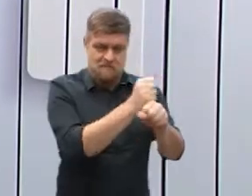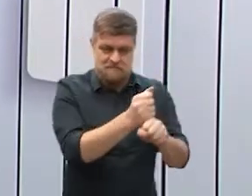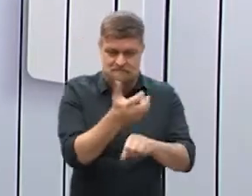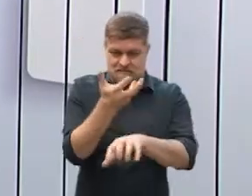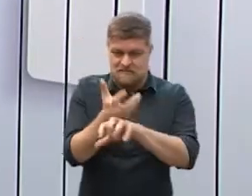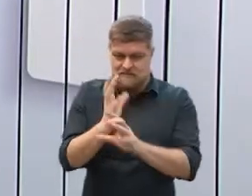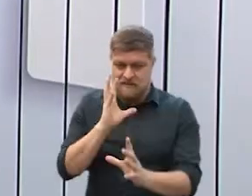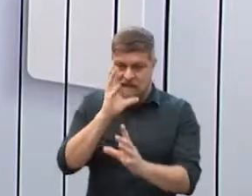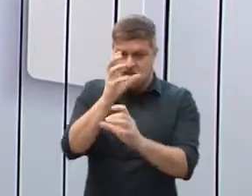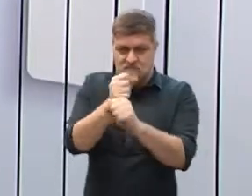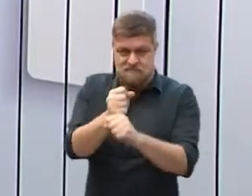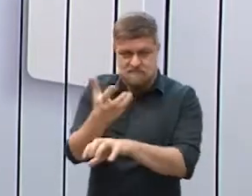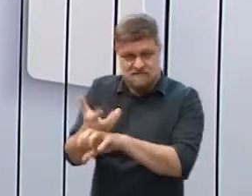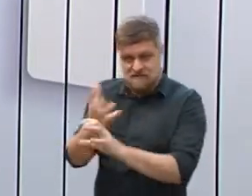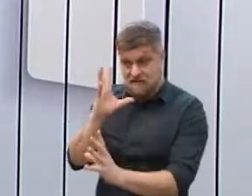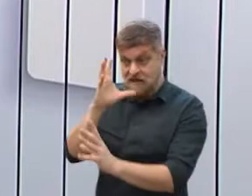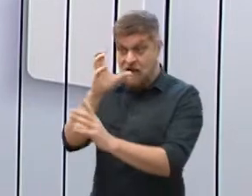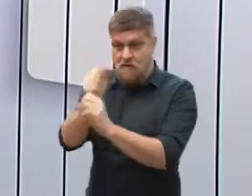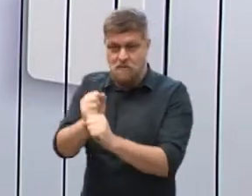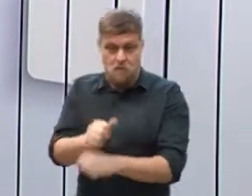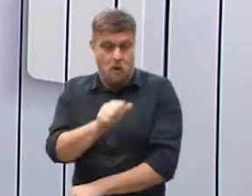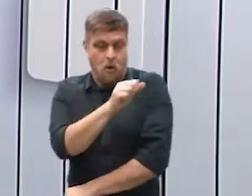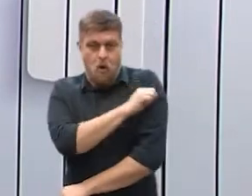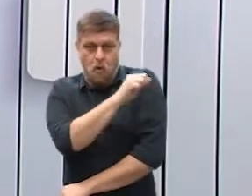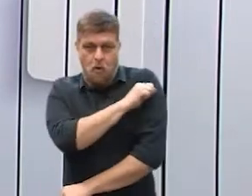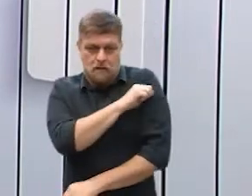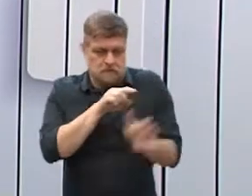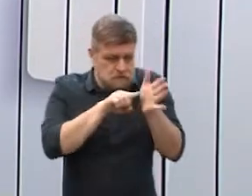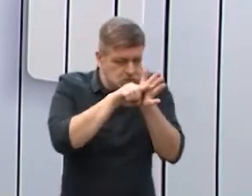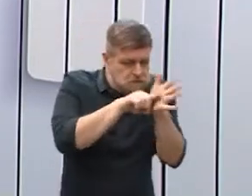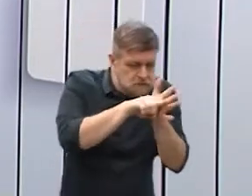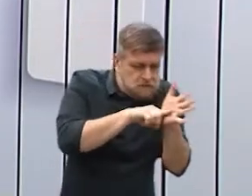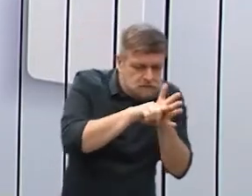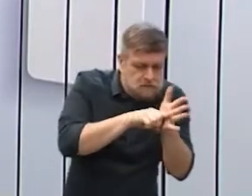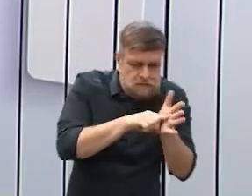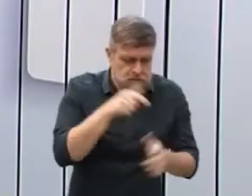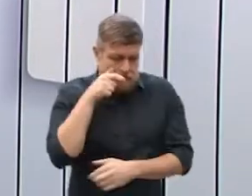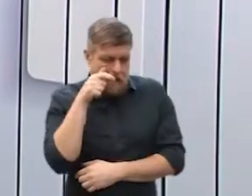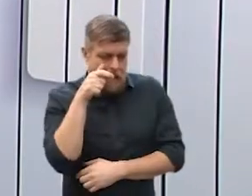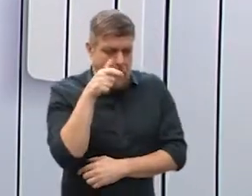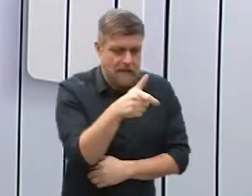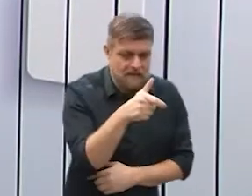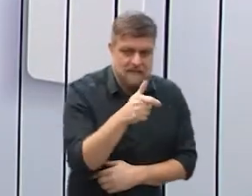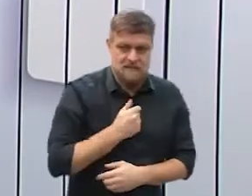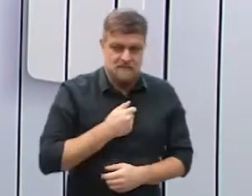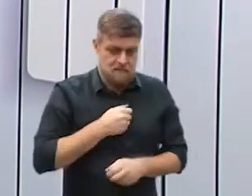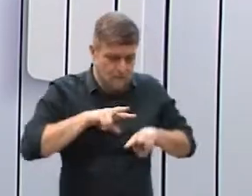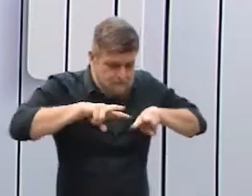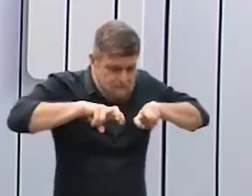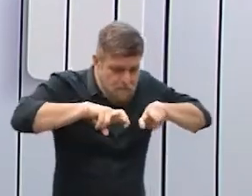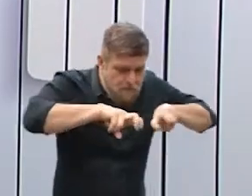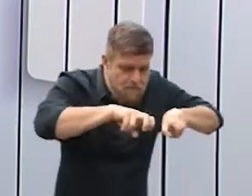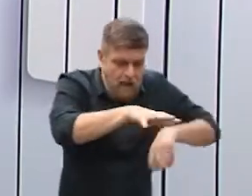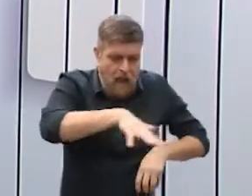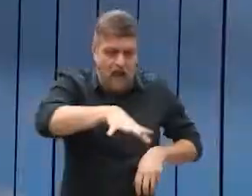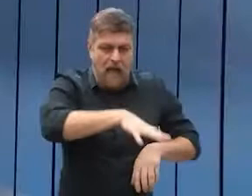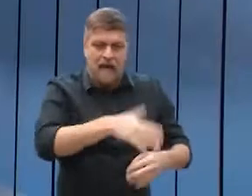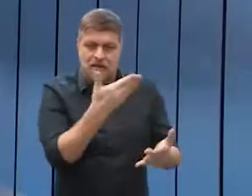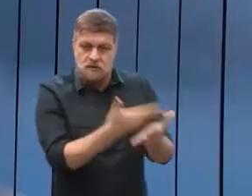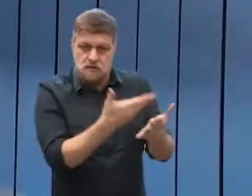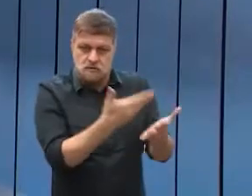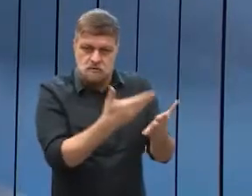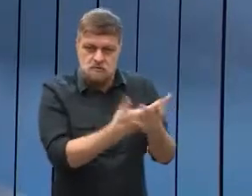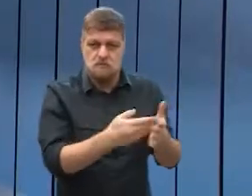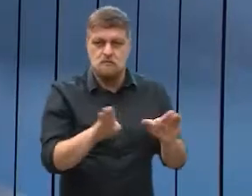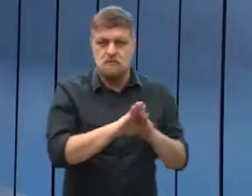possibilitam que o estudante, enfim, aprofunde os conhecimentos e se prepare para dar prosseguimento aos estudos ou até